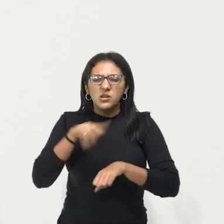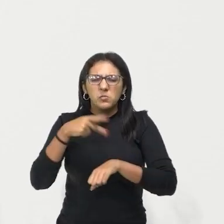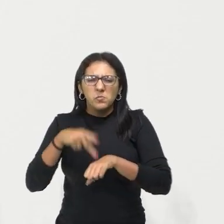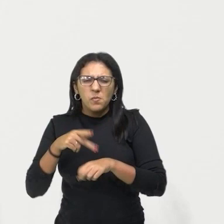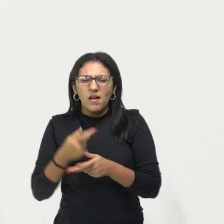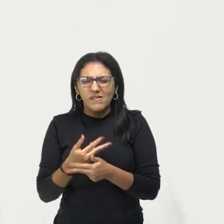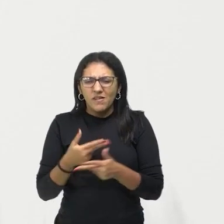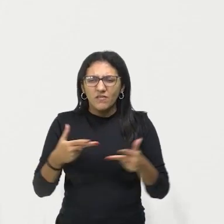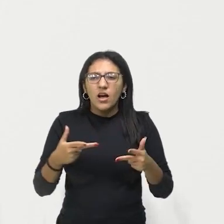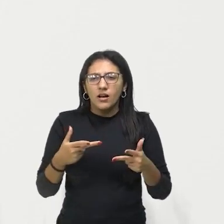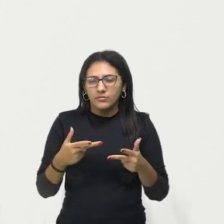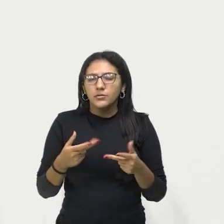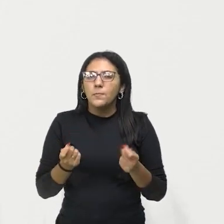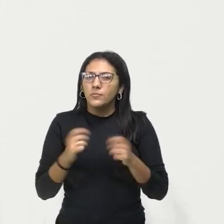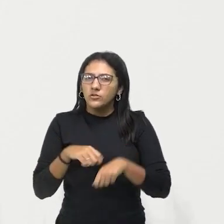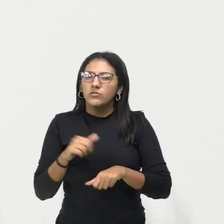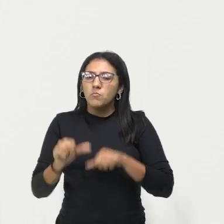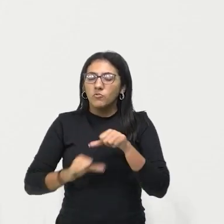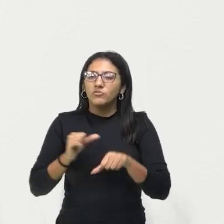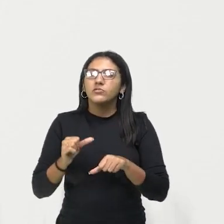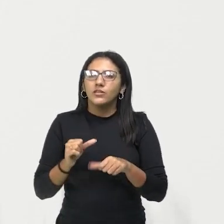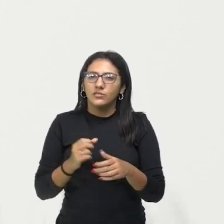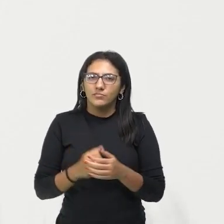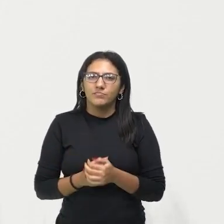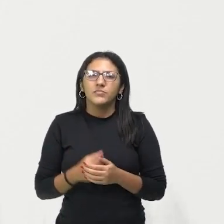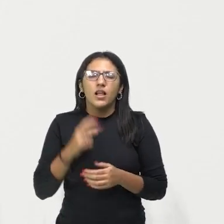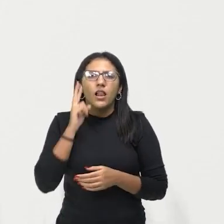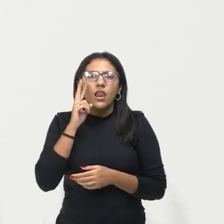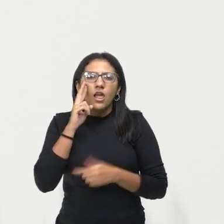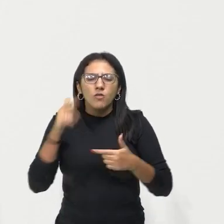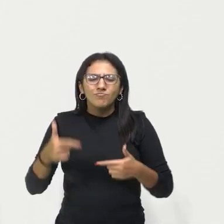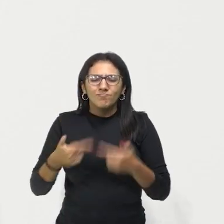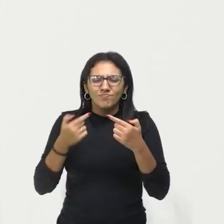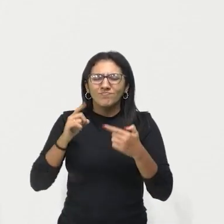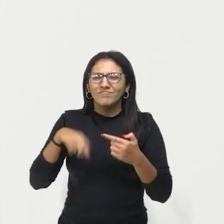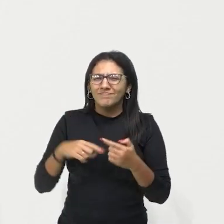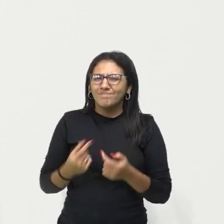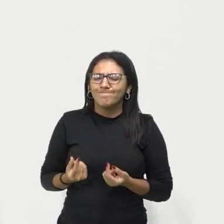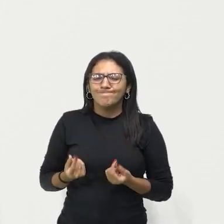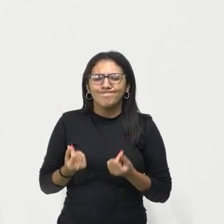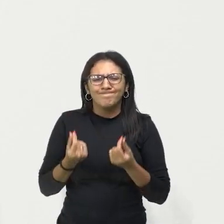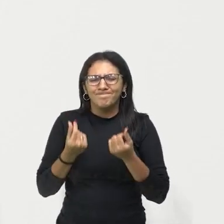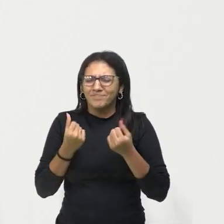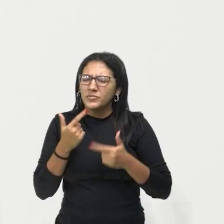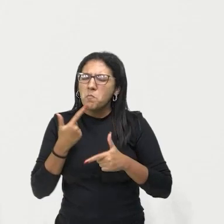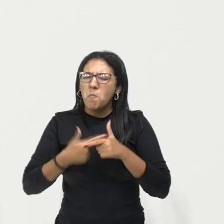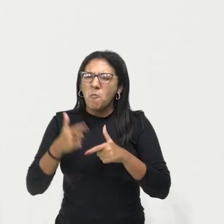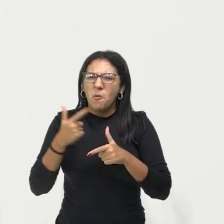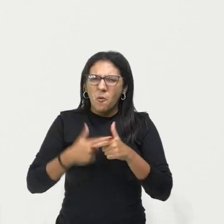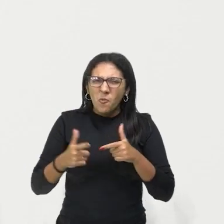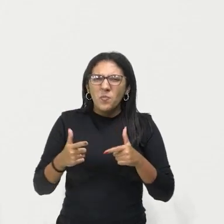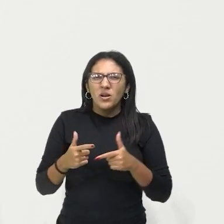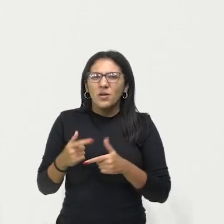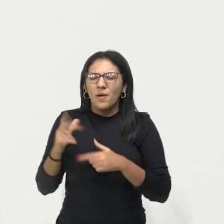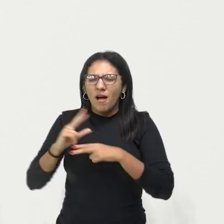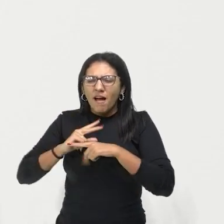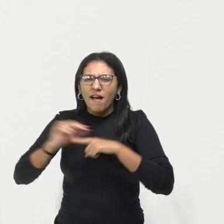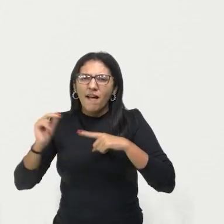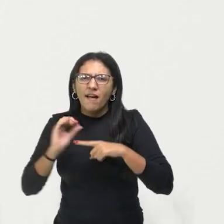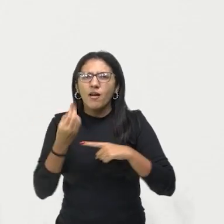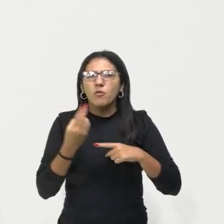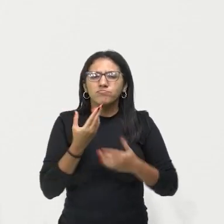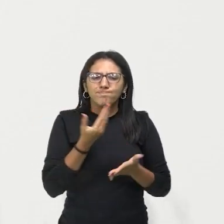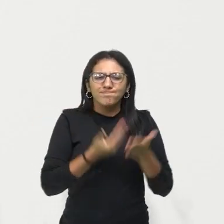momentos, uma guerra é um processo muito custoso. Tanto para quem ganha quanto para quem perde, todo mundo gasta muito